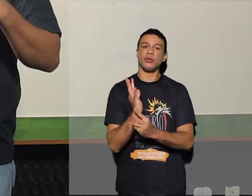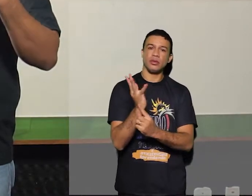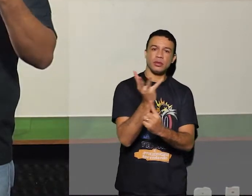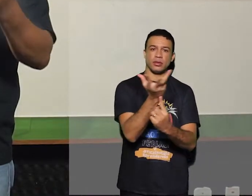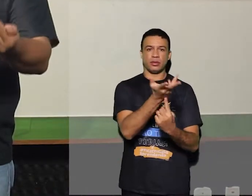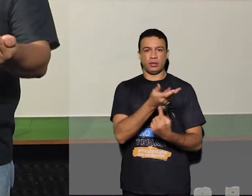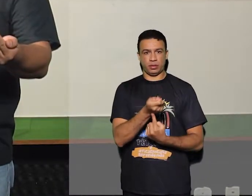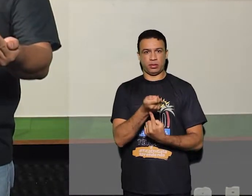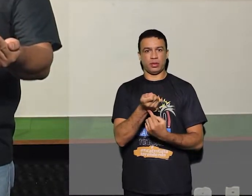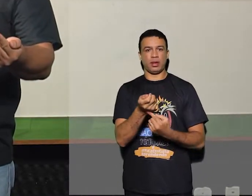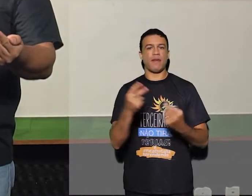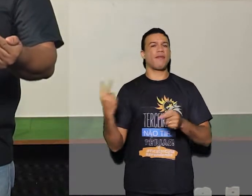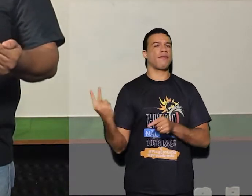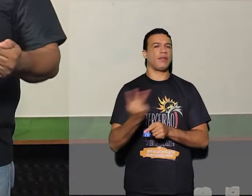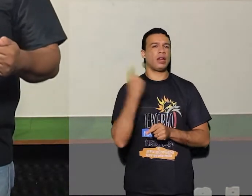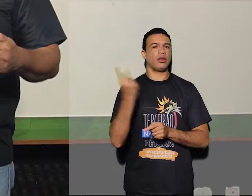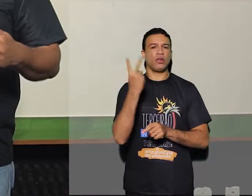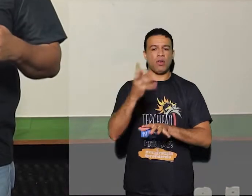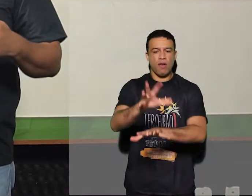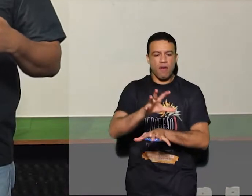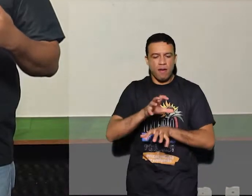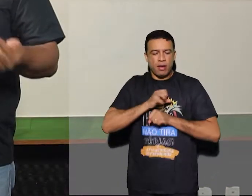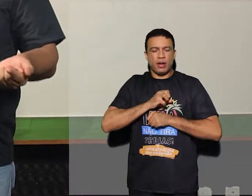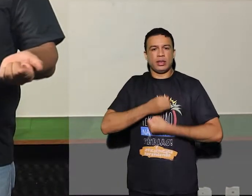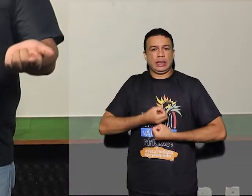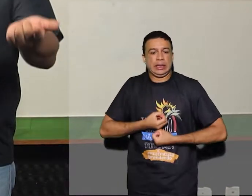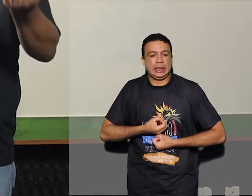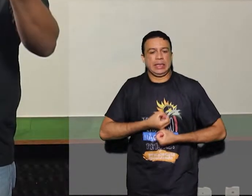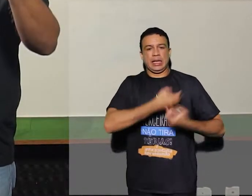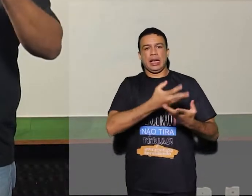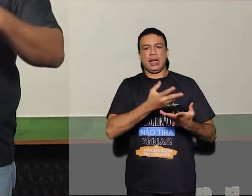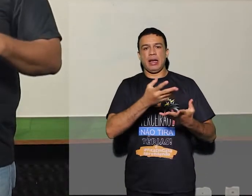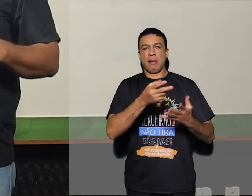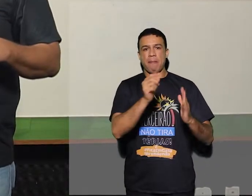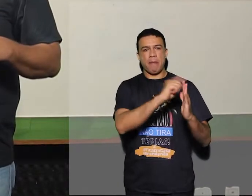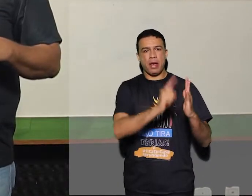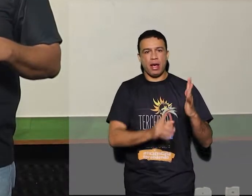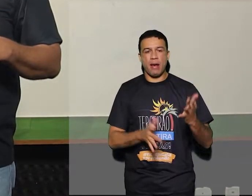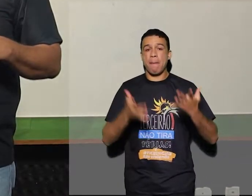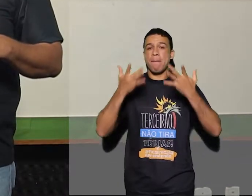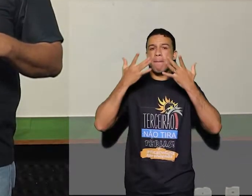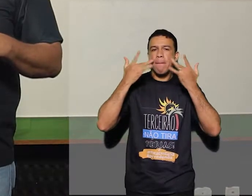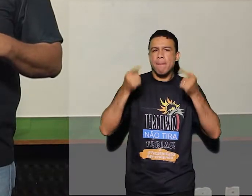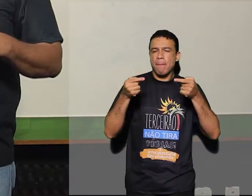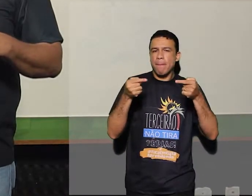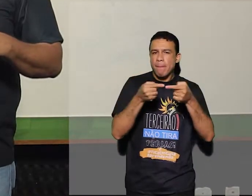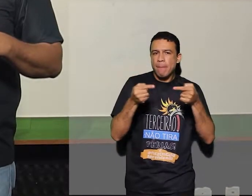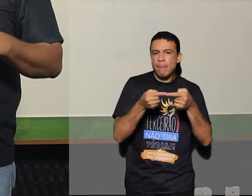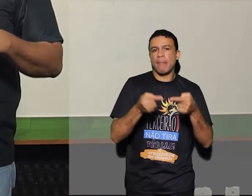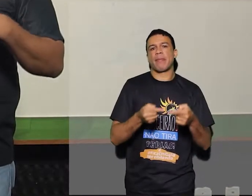valores exacerbados emocionais e cargas tensas e ao mesmo tempo dramáticas, mas também